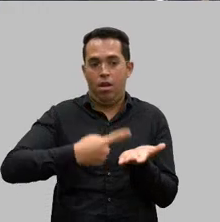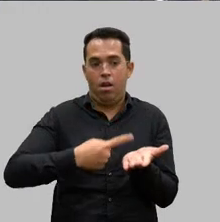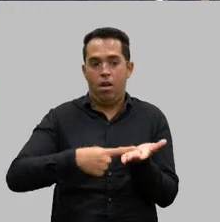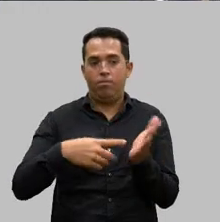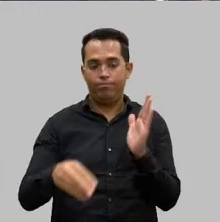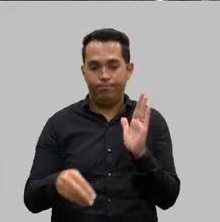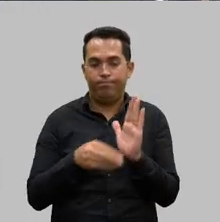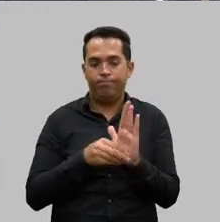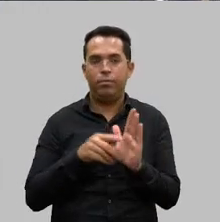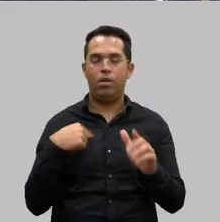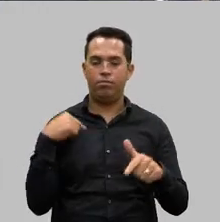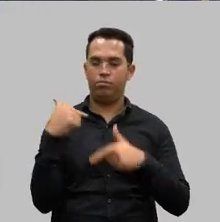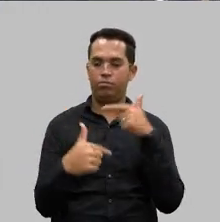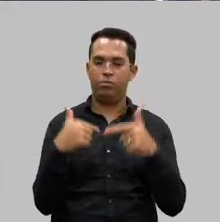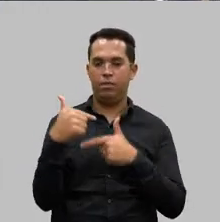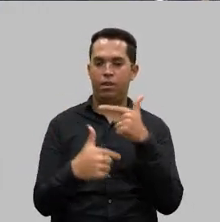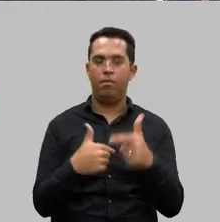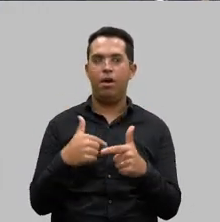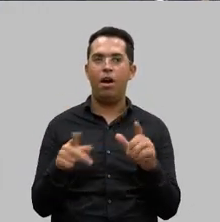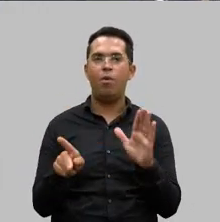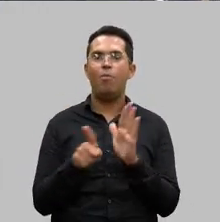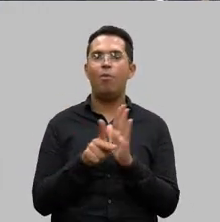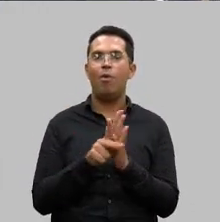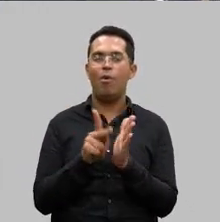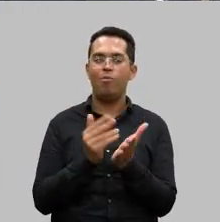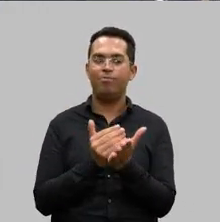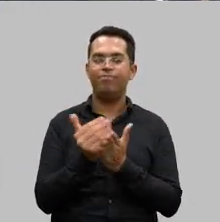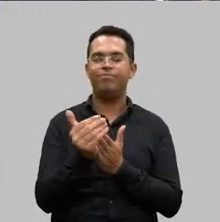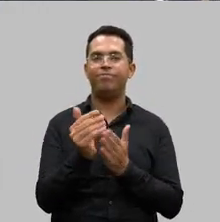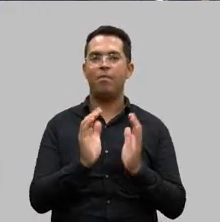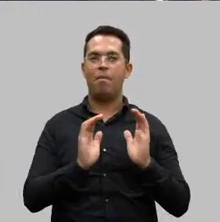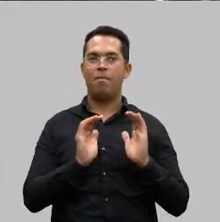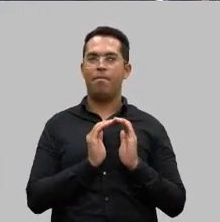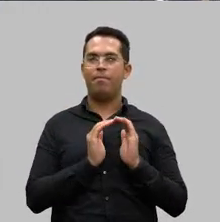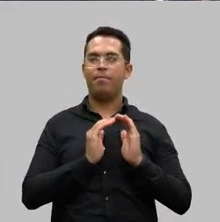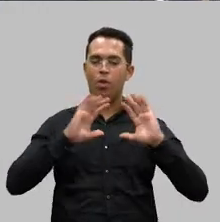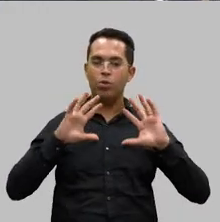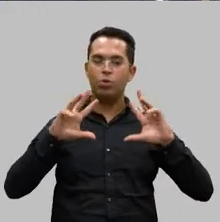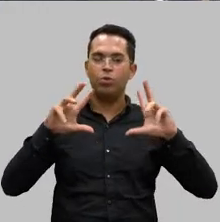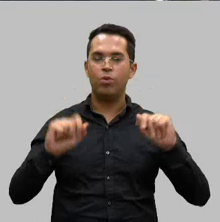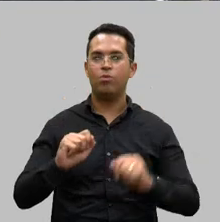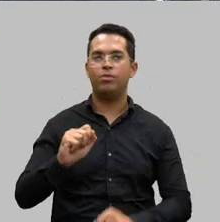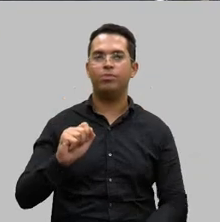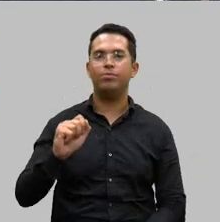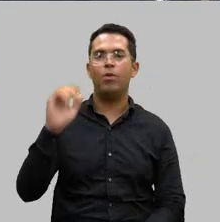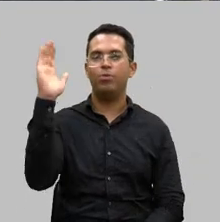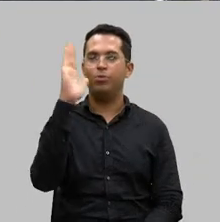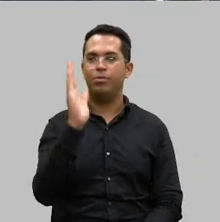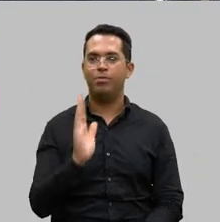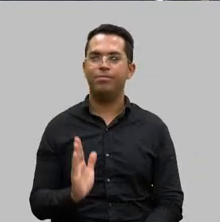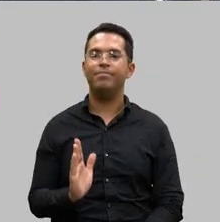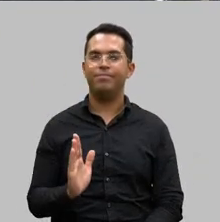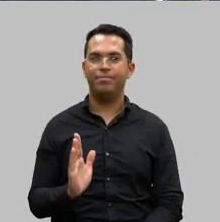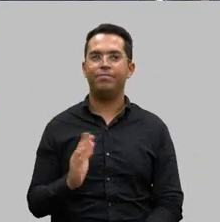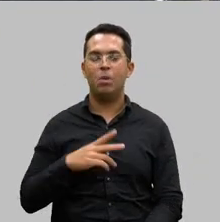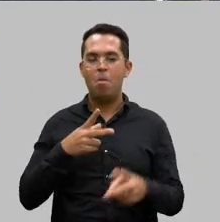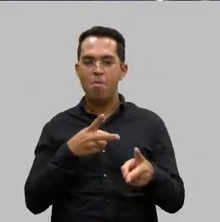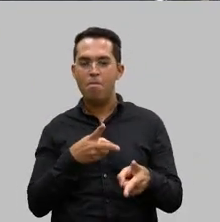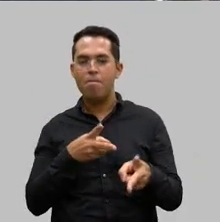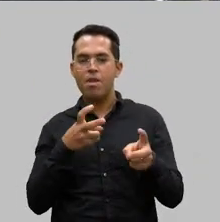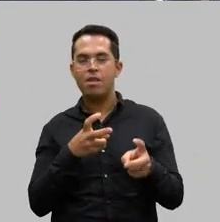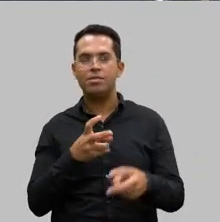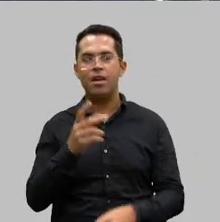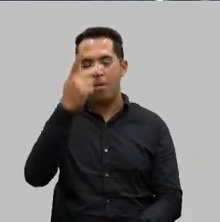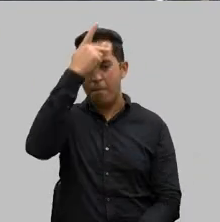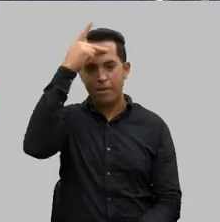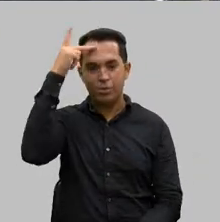protagonizado pela apai por todas as apis do Brasil nós estamos vendo os nossos deficientes chegar a